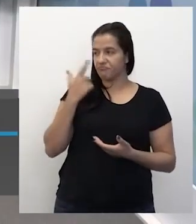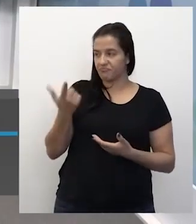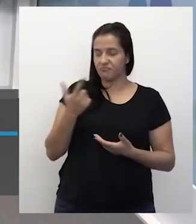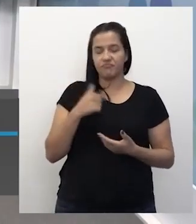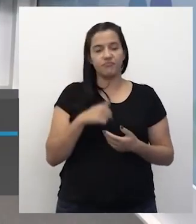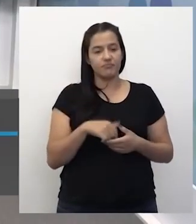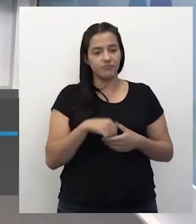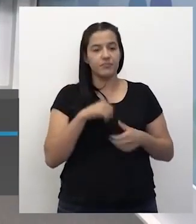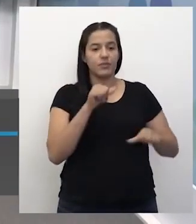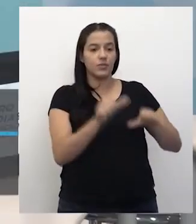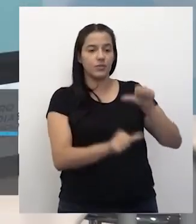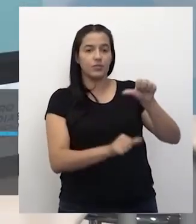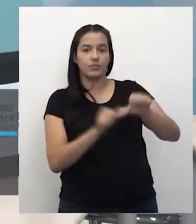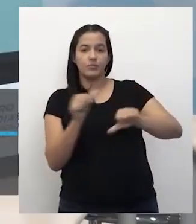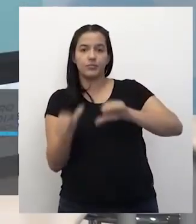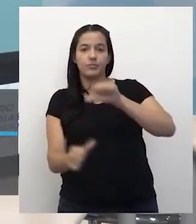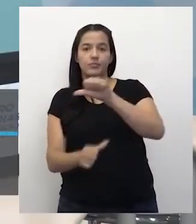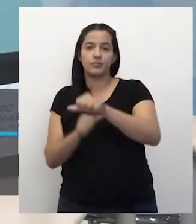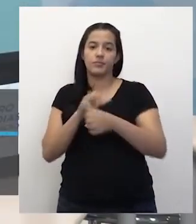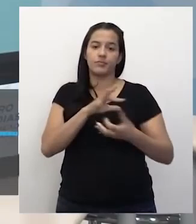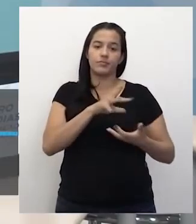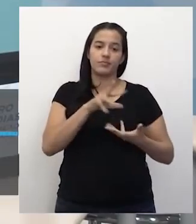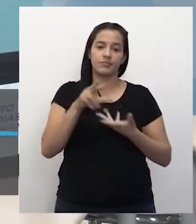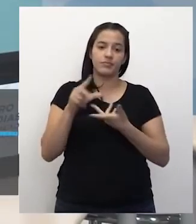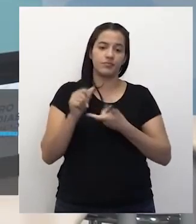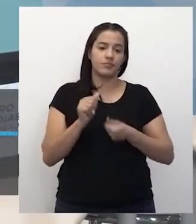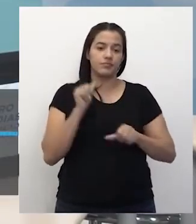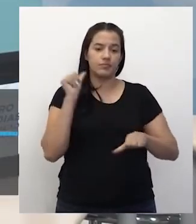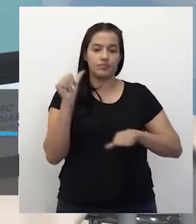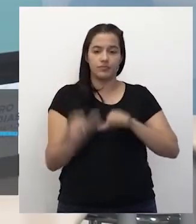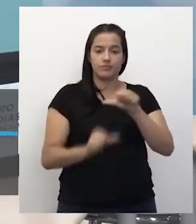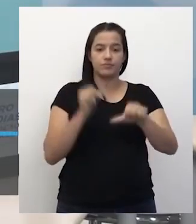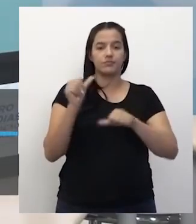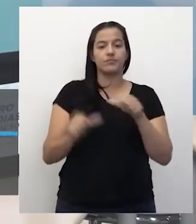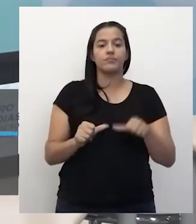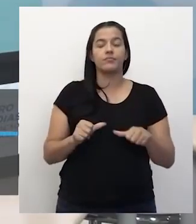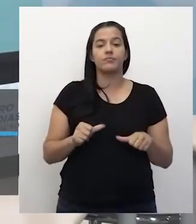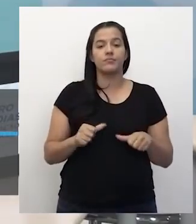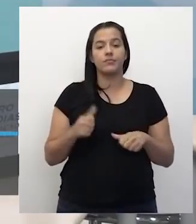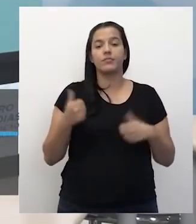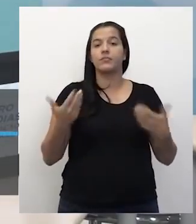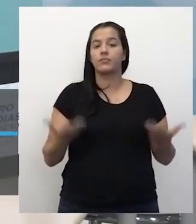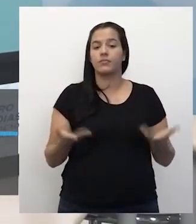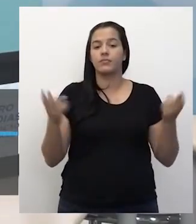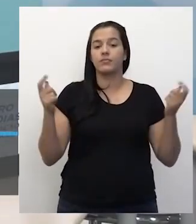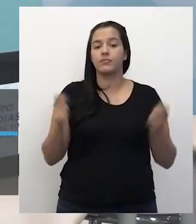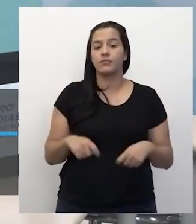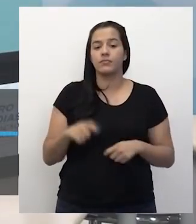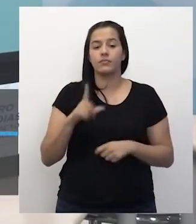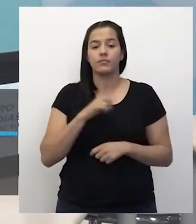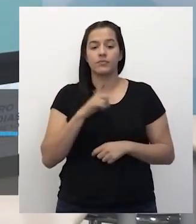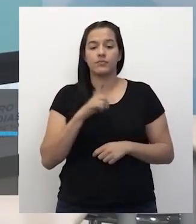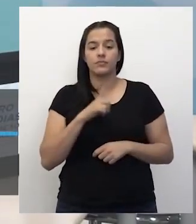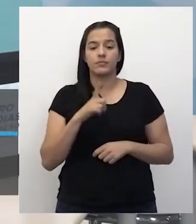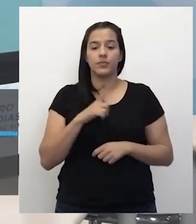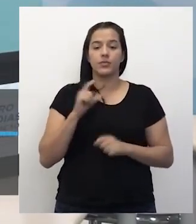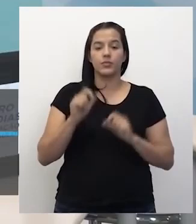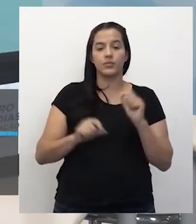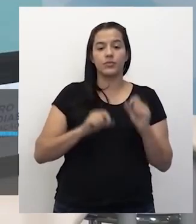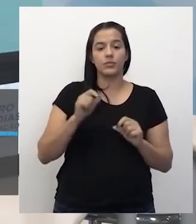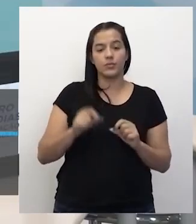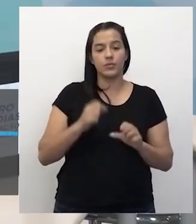o mundo está em incompleta transformação. E aí, talvez até esteja, haja,